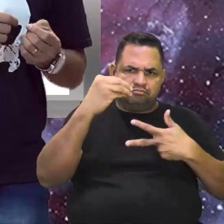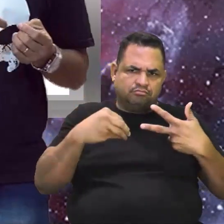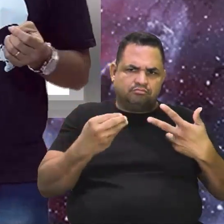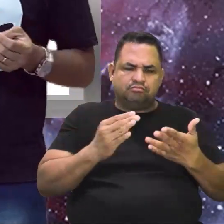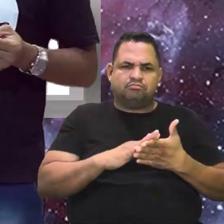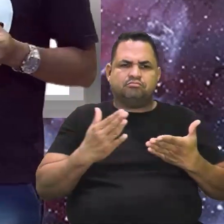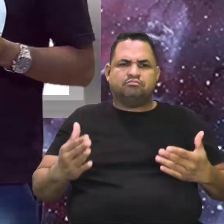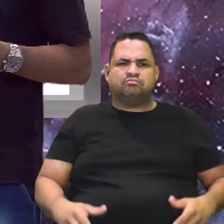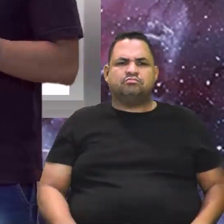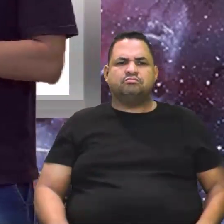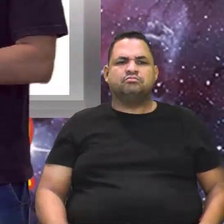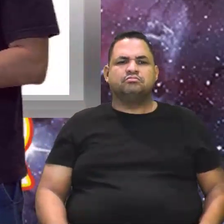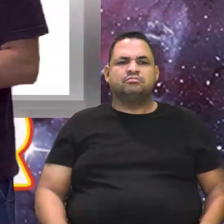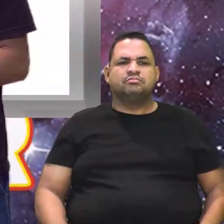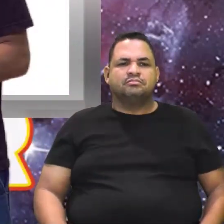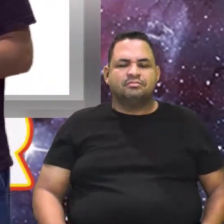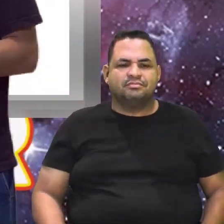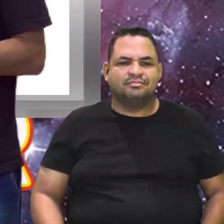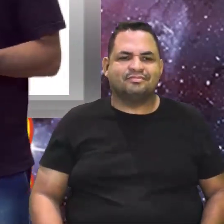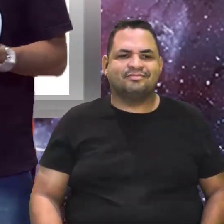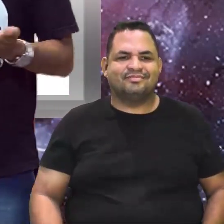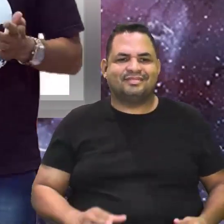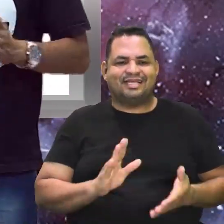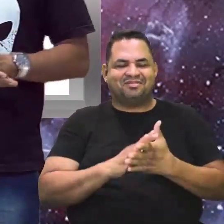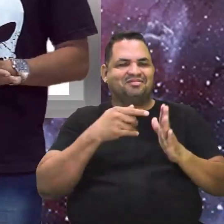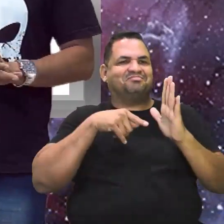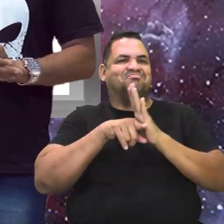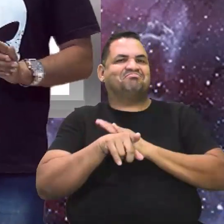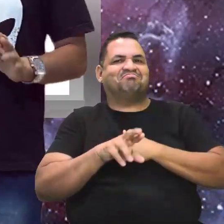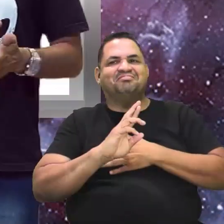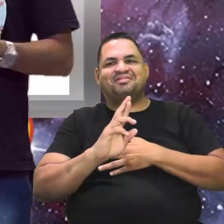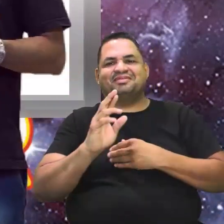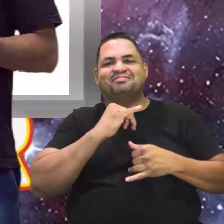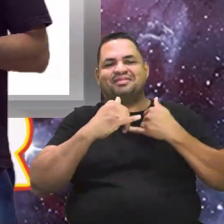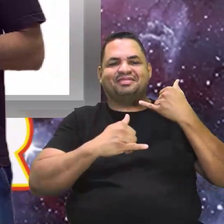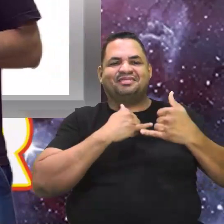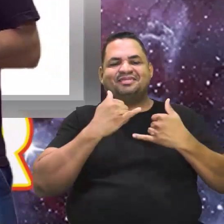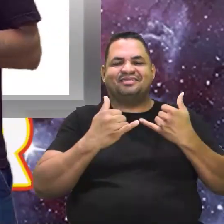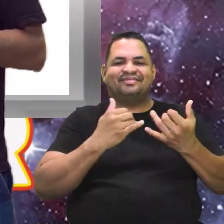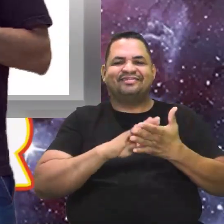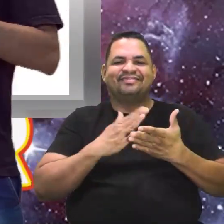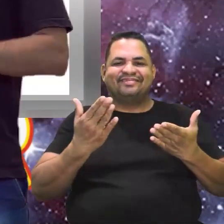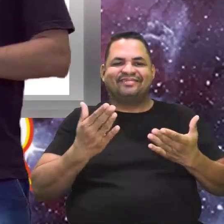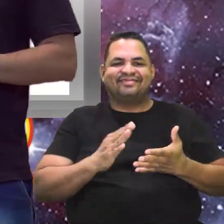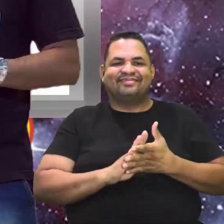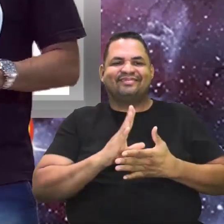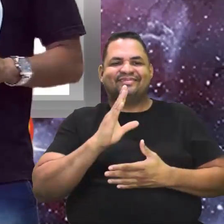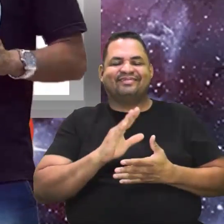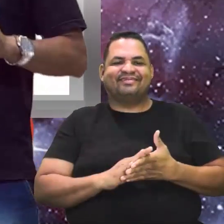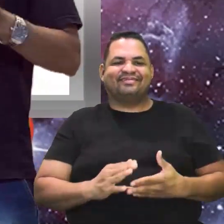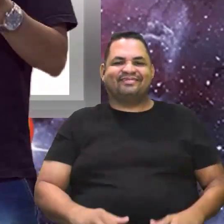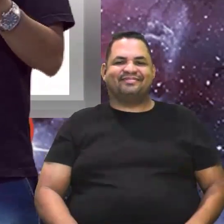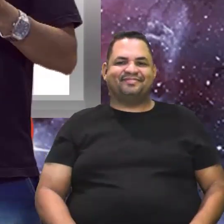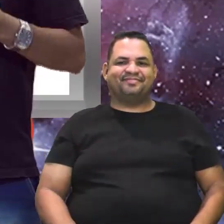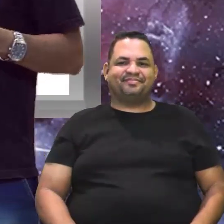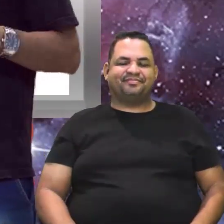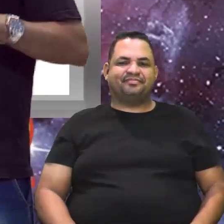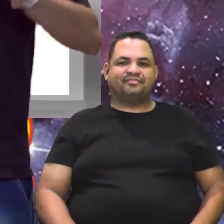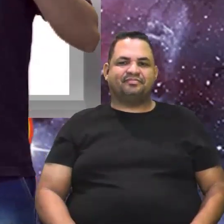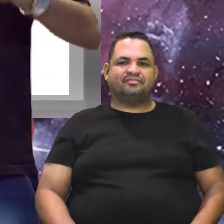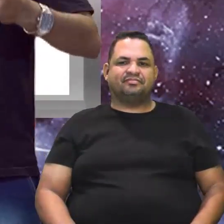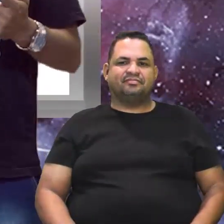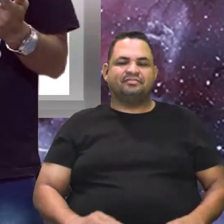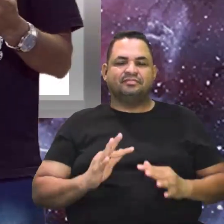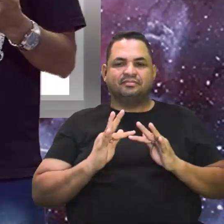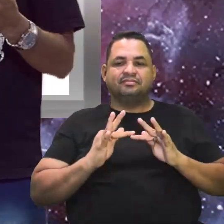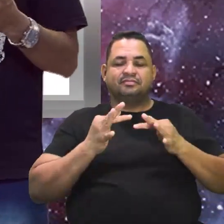questão da aula. Momentos, né? Nossa aula já é cheia de momentos. É a hora do quiz, é o brincando com os números, a hora da etno. Ixi, Maria. E de tal forma